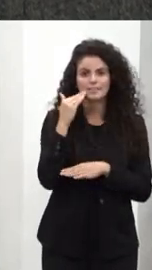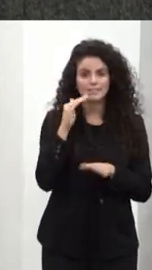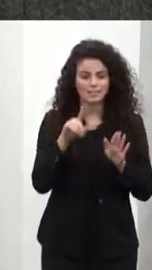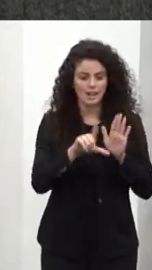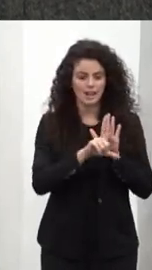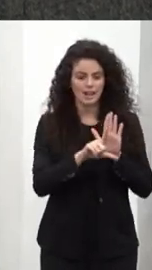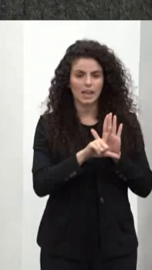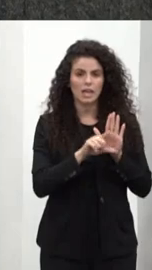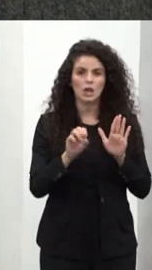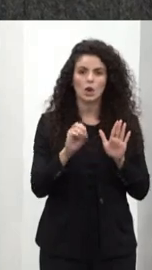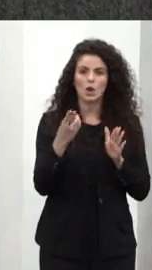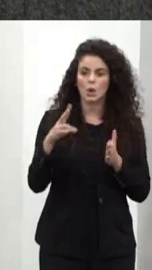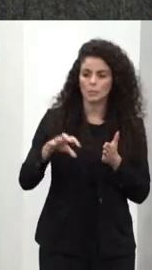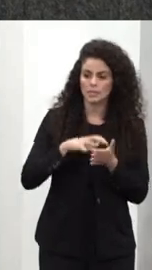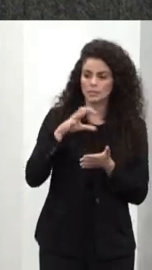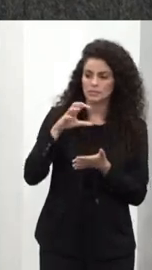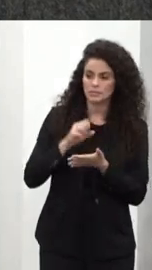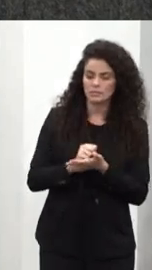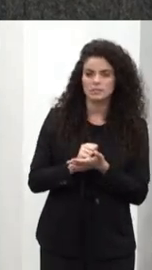ou para se inscrever